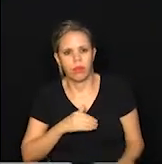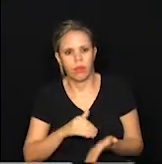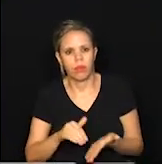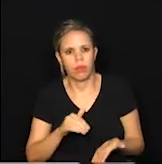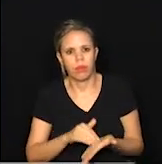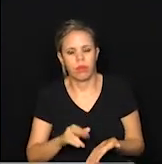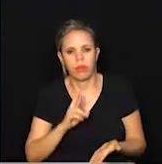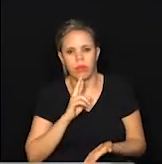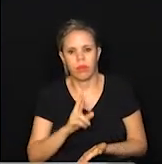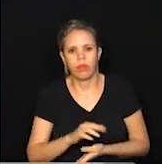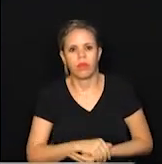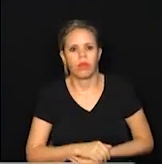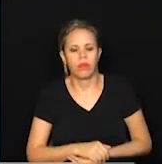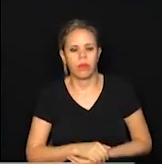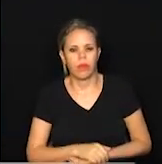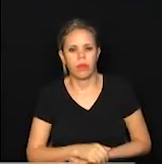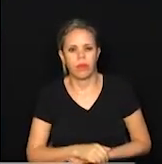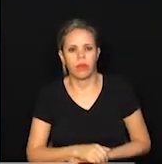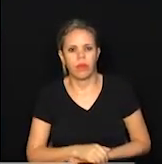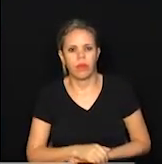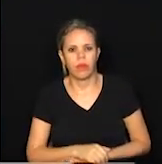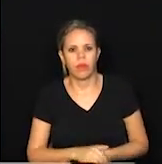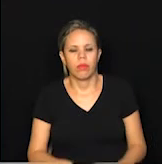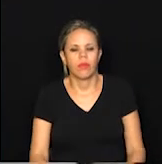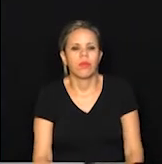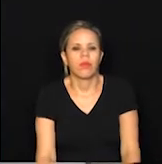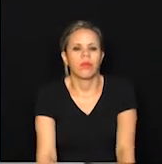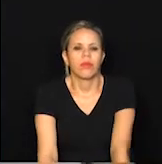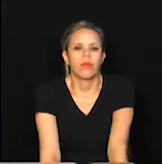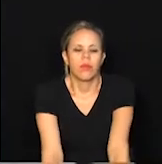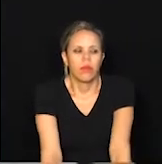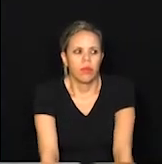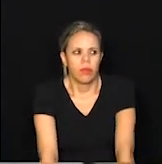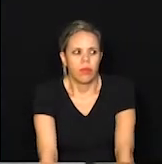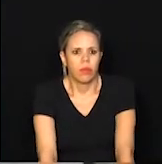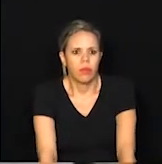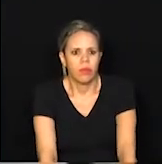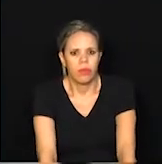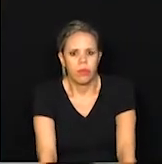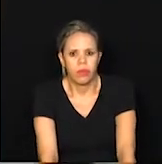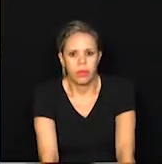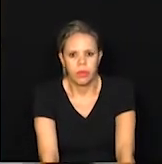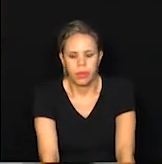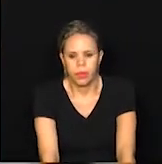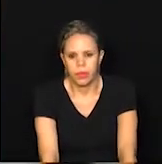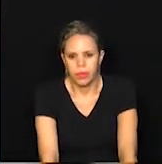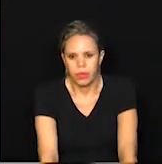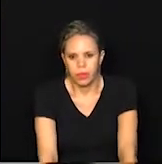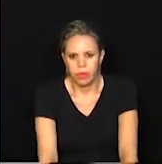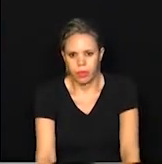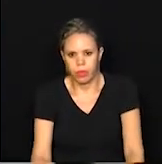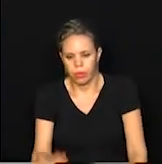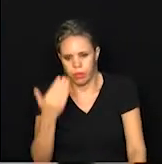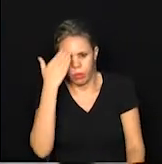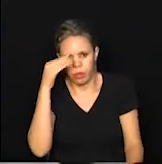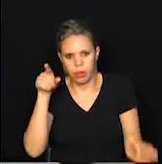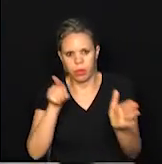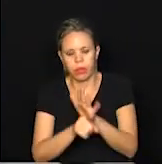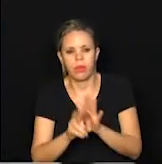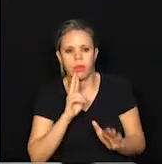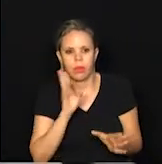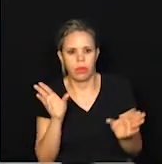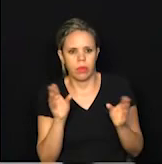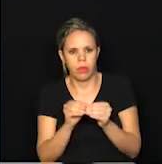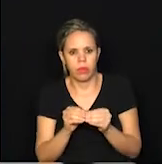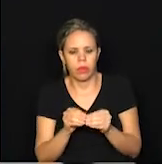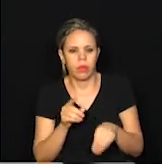secretário pudesse respondê-las. Muito obrigado. Legal, obrigado pelas perguntas. Vou ser bem sucinto aqui, que